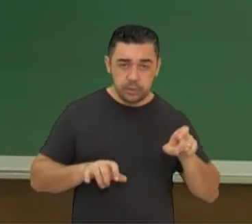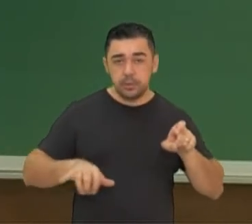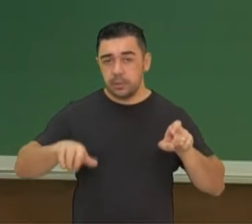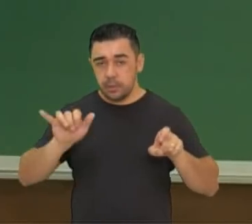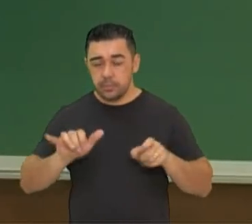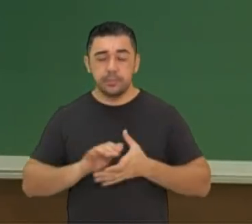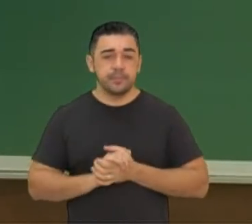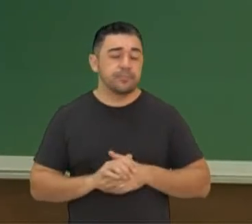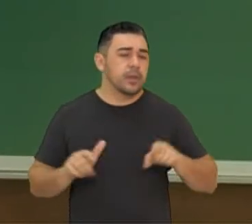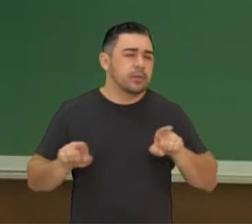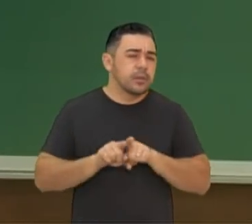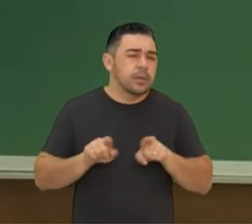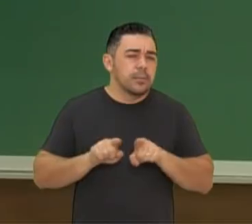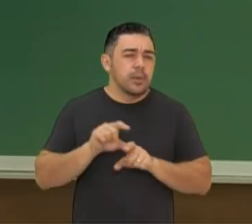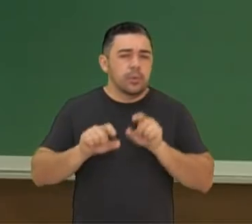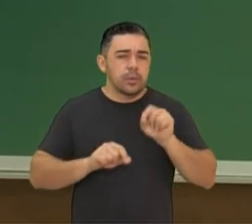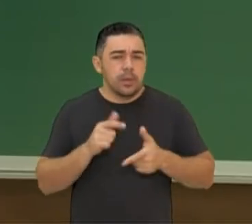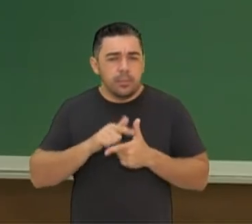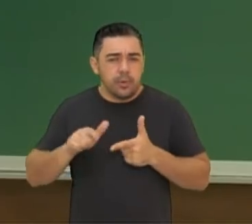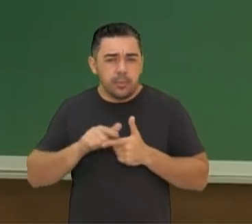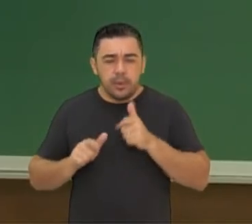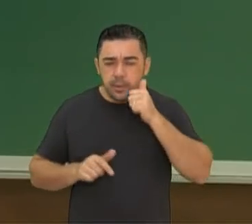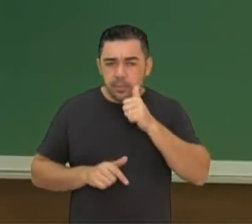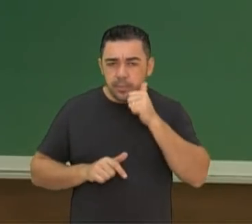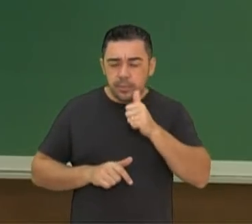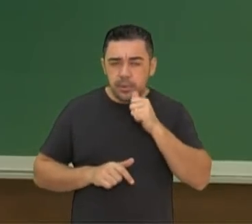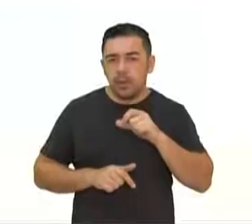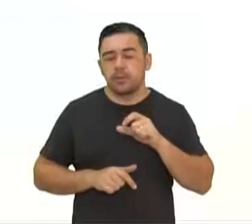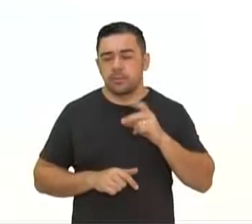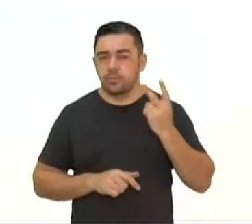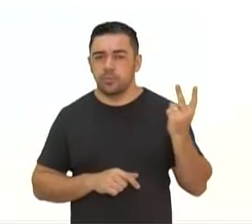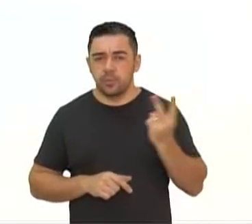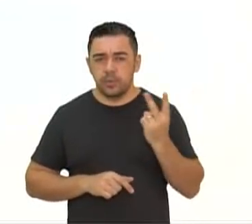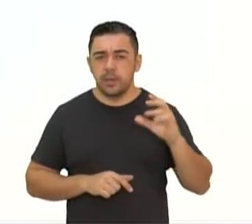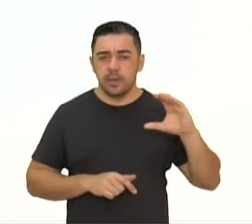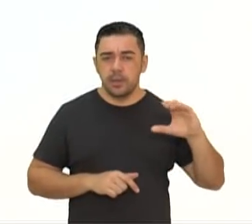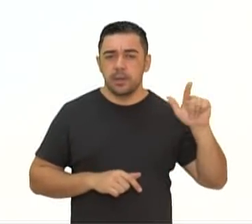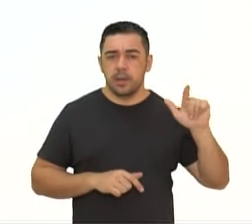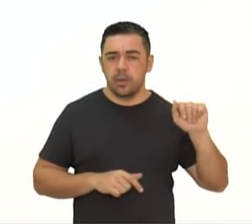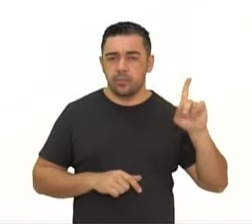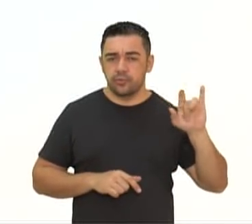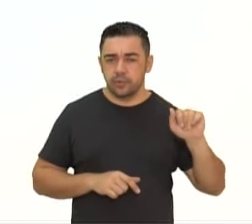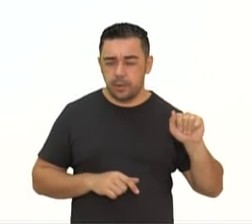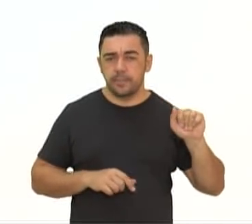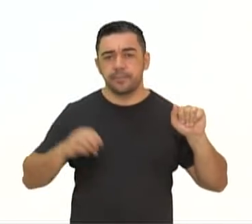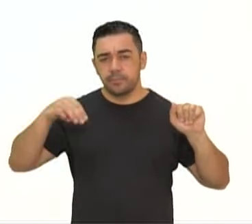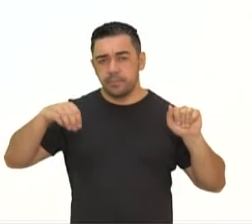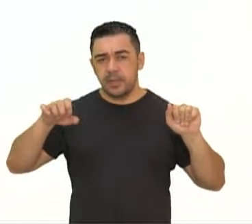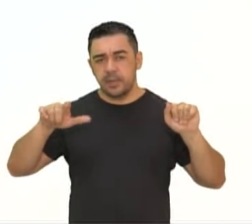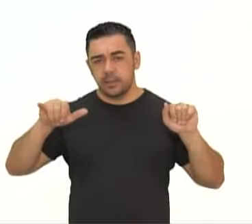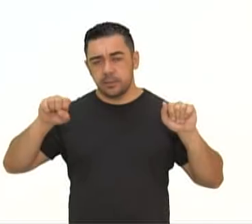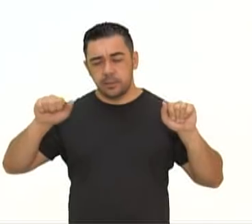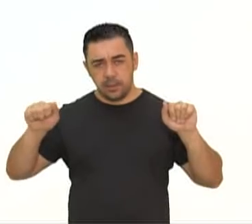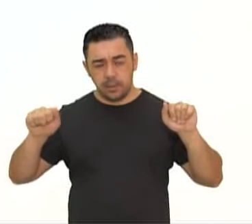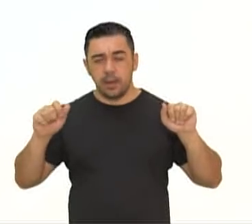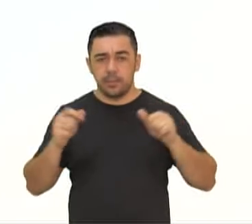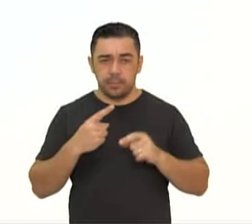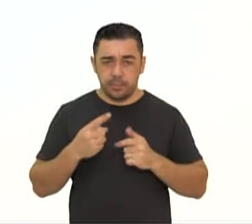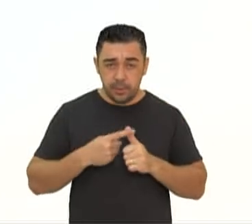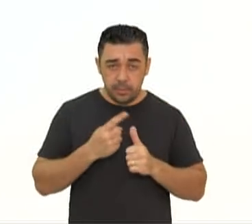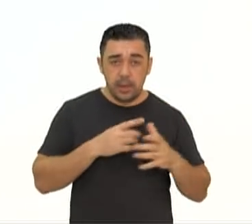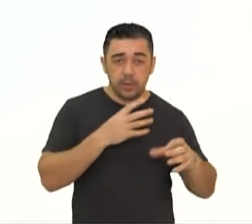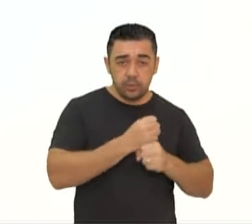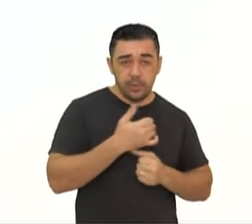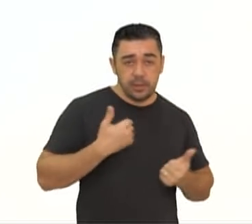Além disso, se você voltar lá naquele problema da Cláudia e da Melissa, o que que acontece? Você tinha duas informações lá. A primeira era a soma das idades.